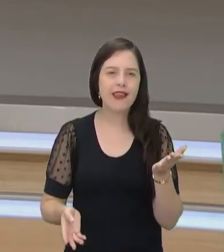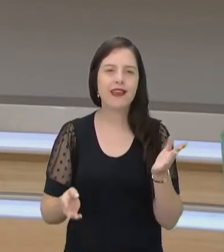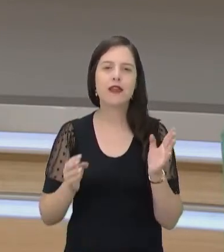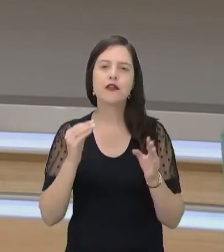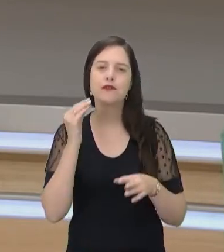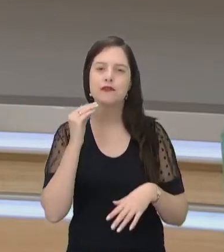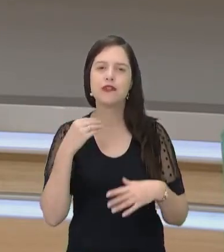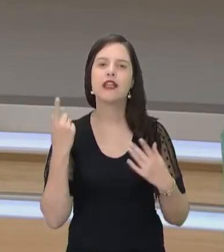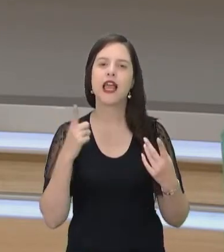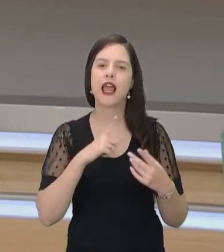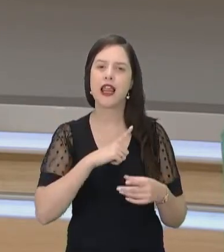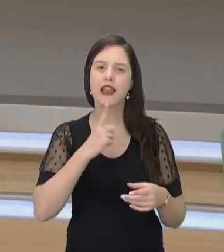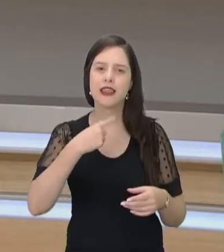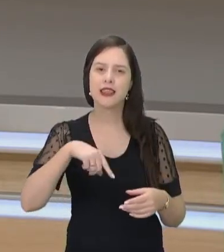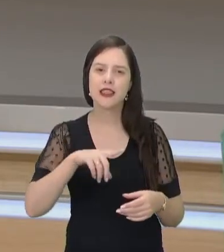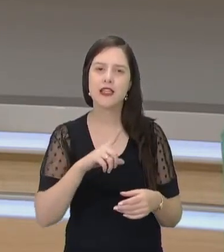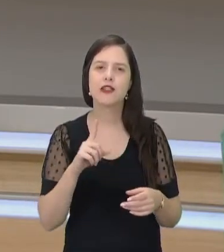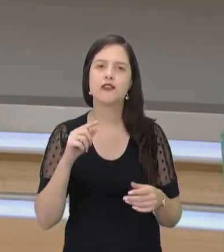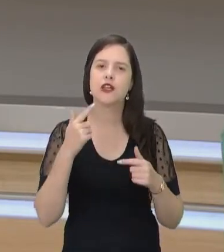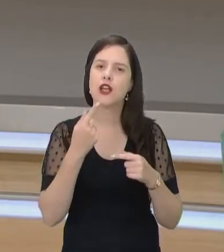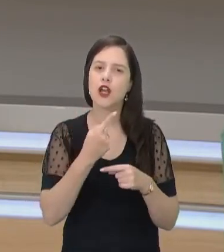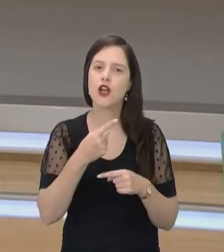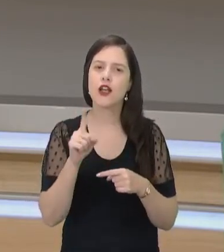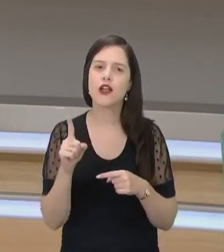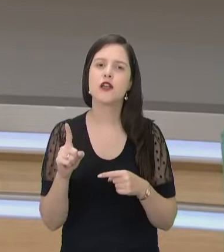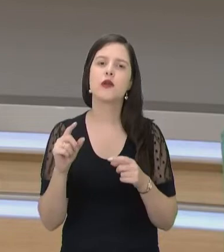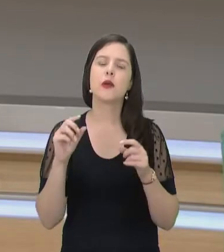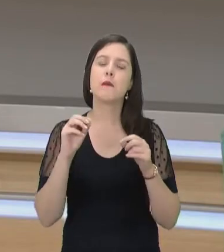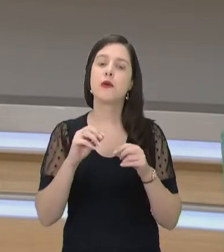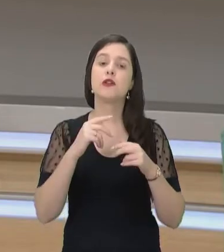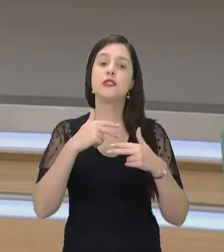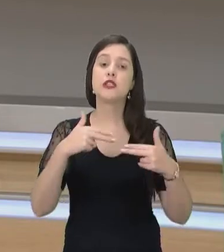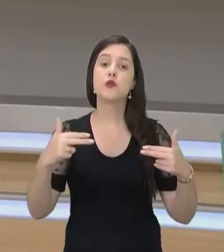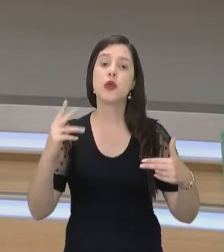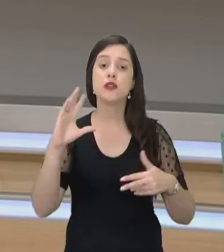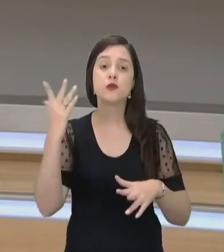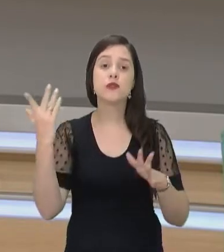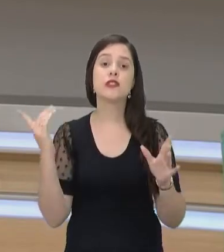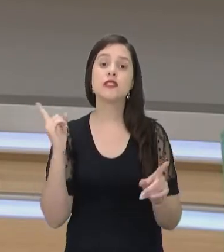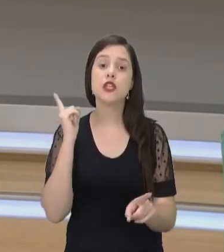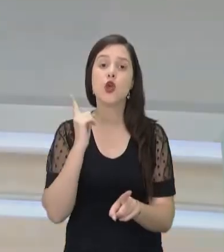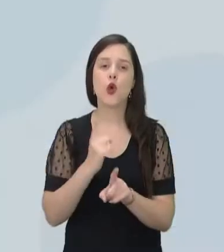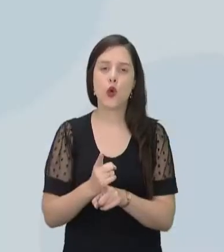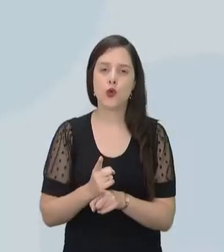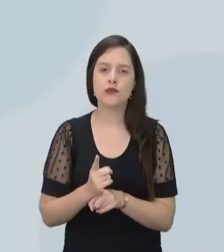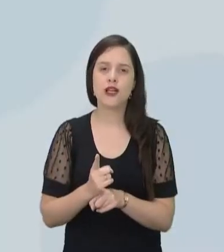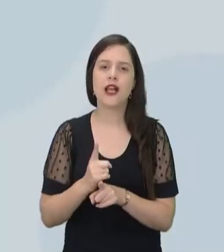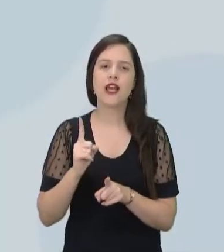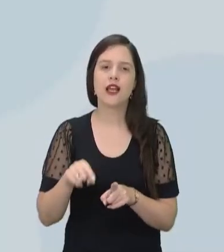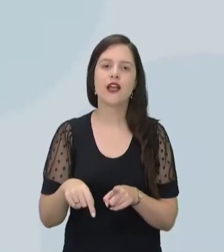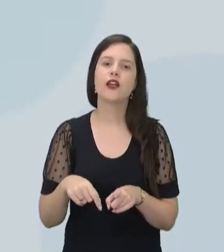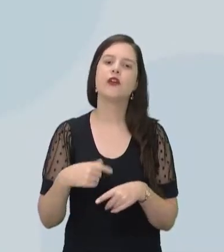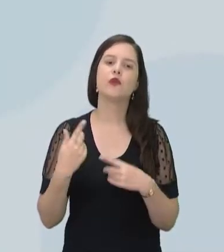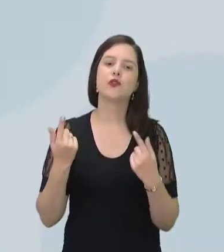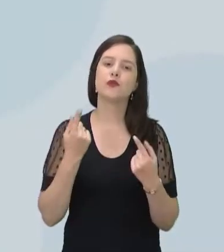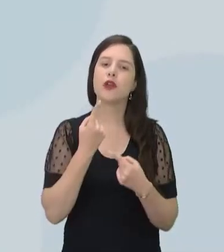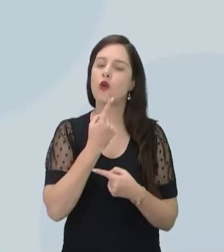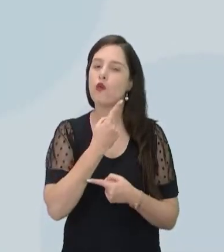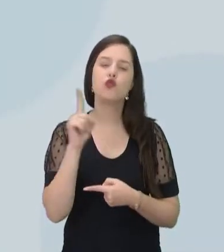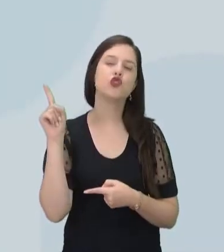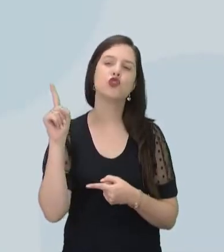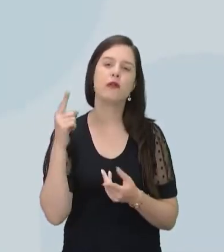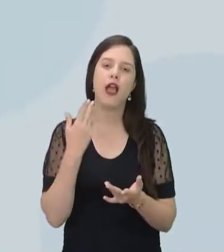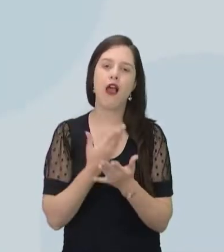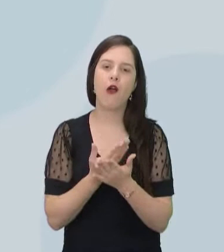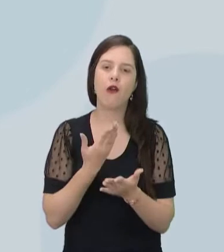GPS, a gente lembrar de onde a gente está, em que situação a gente se encontra. A gente está aqui na semana 2, na nossa última aula